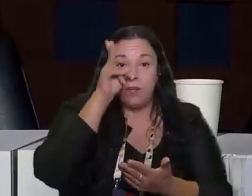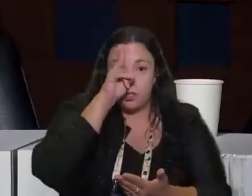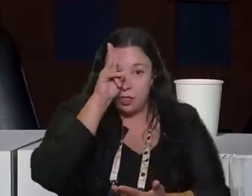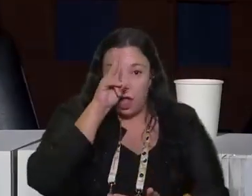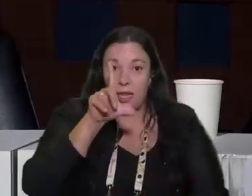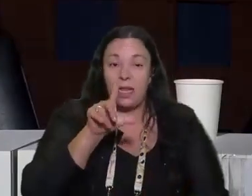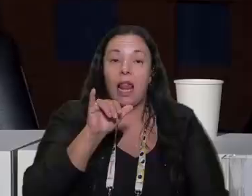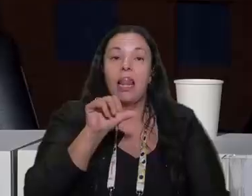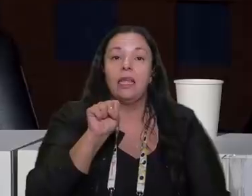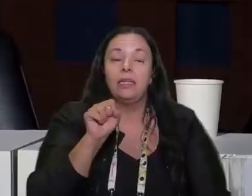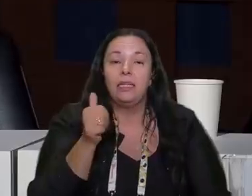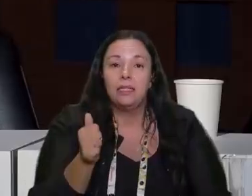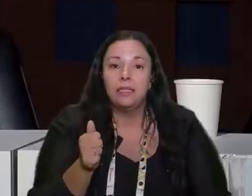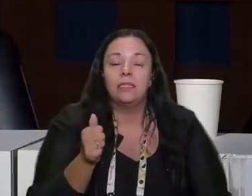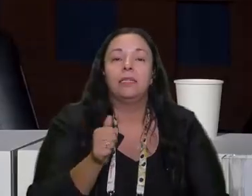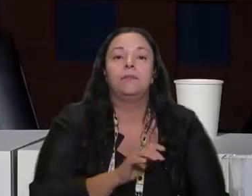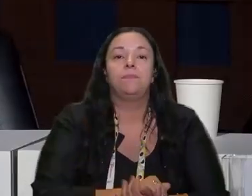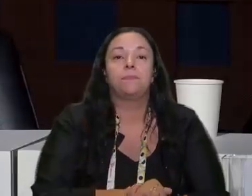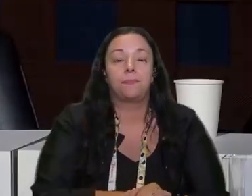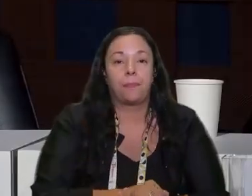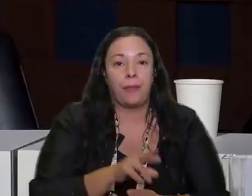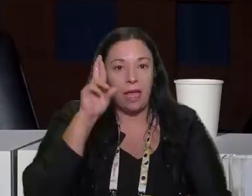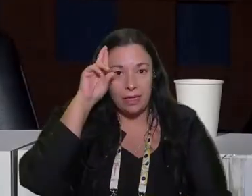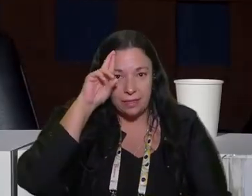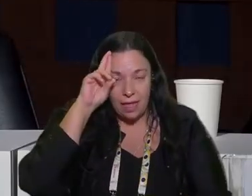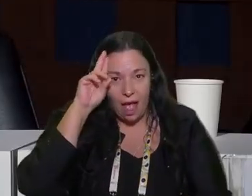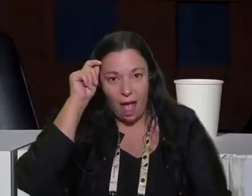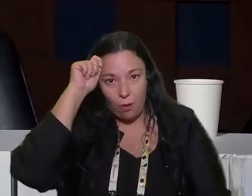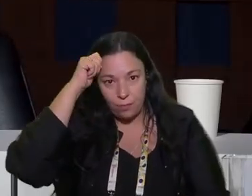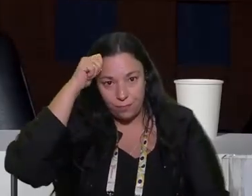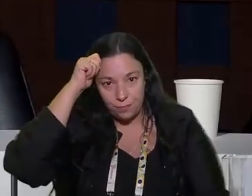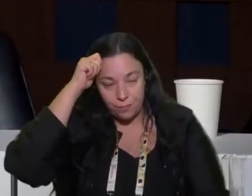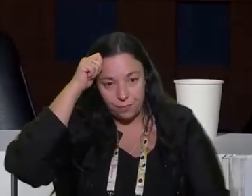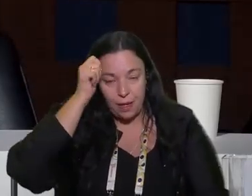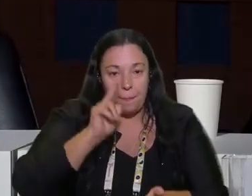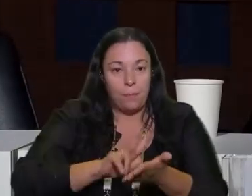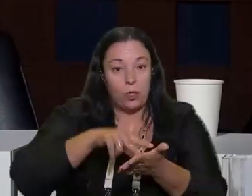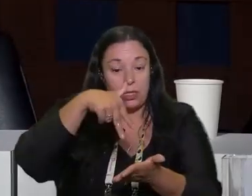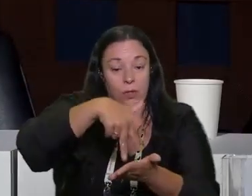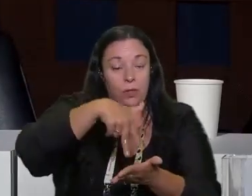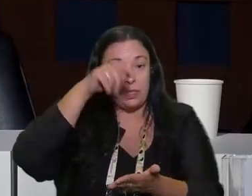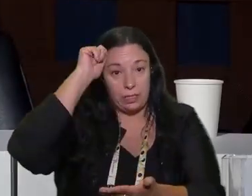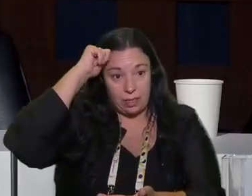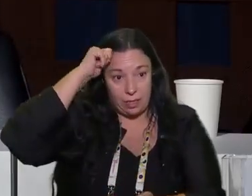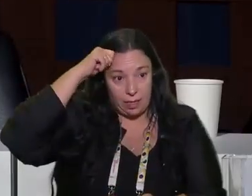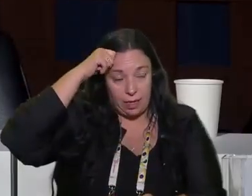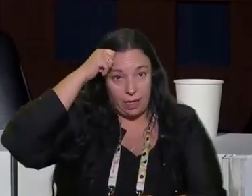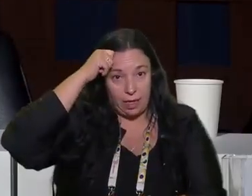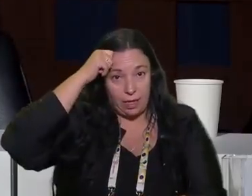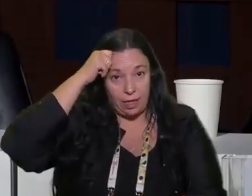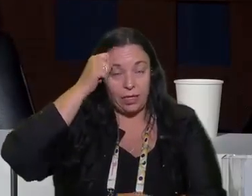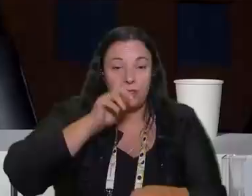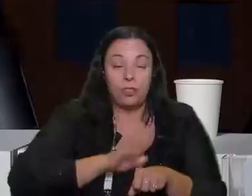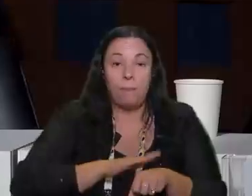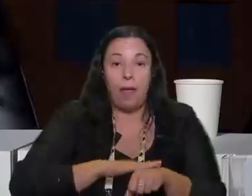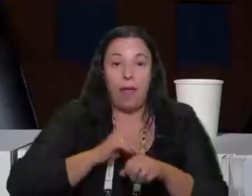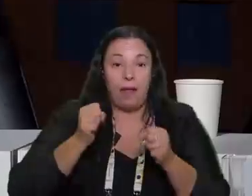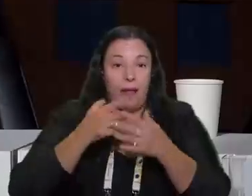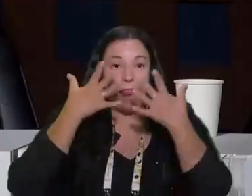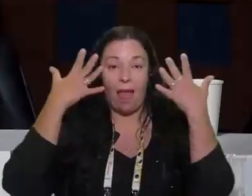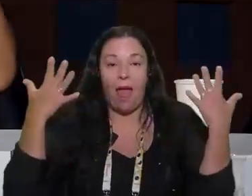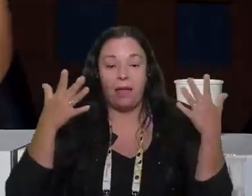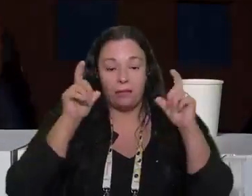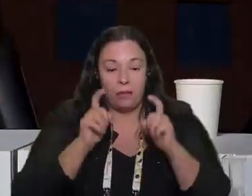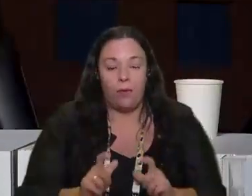um pouco a ver comigo ali na questão da identidade racial, é a minha primeira protagonista negra. E é uma menina negra de pele clara também que está entendendo o